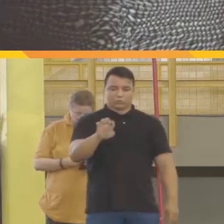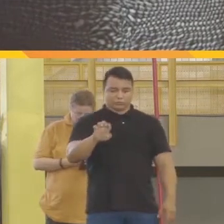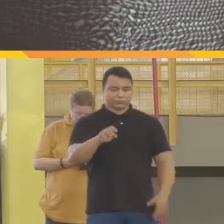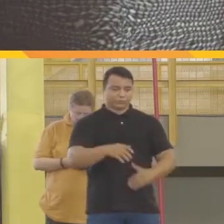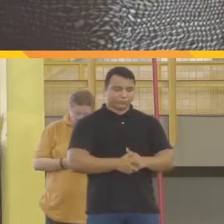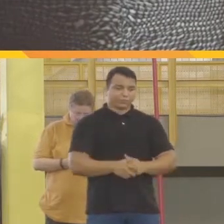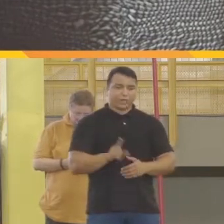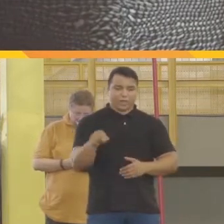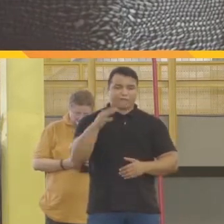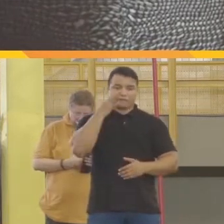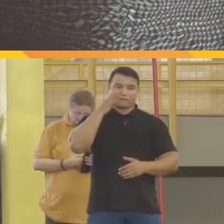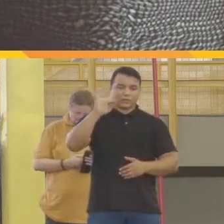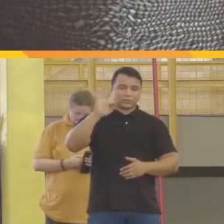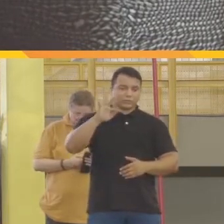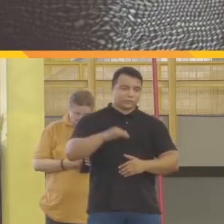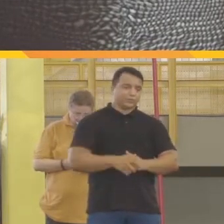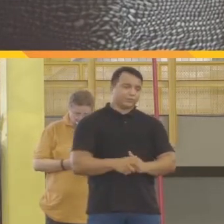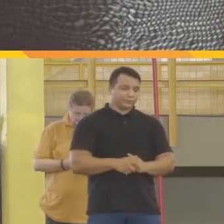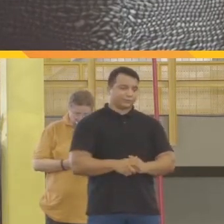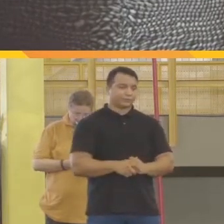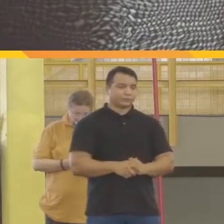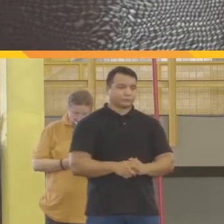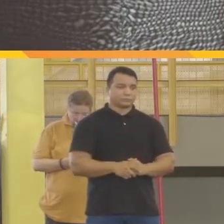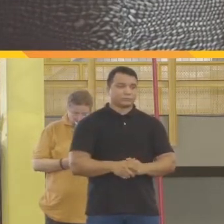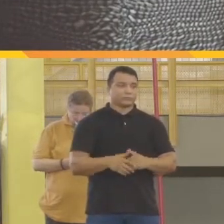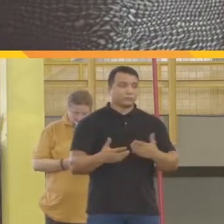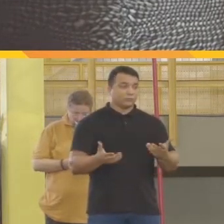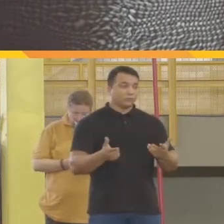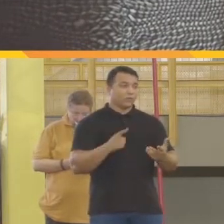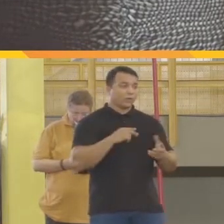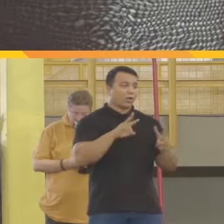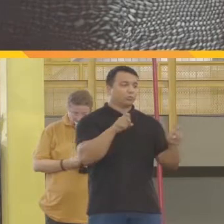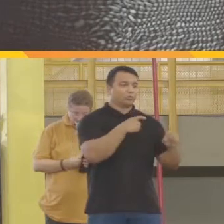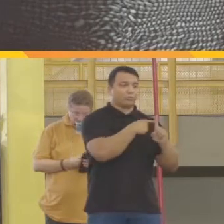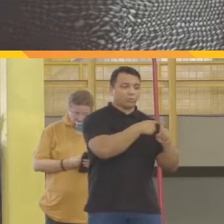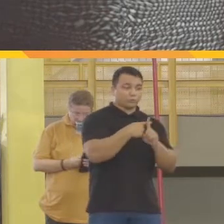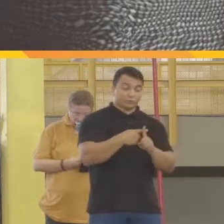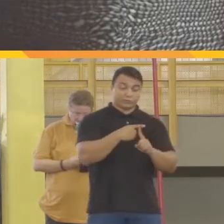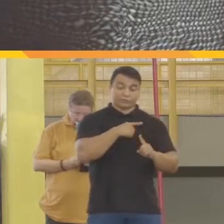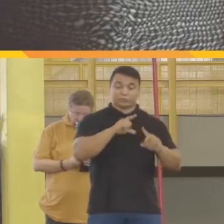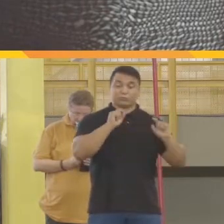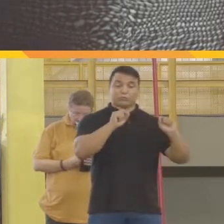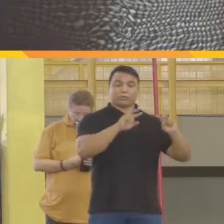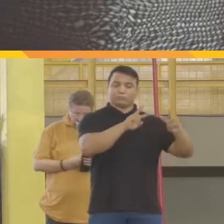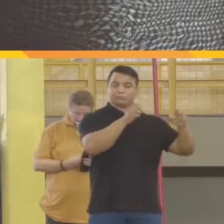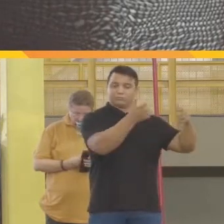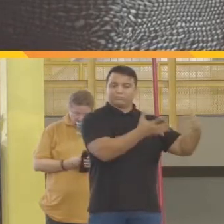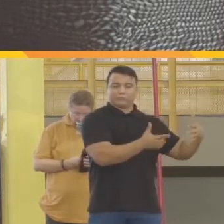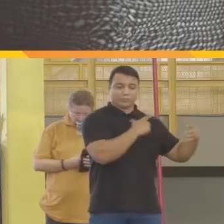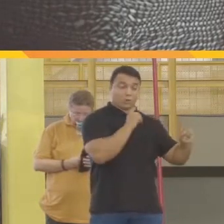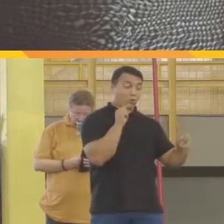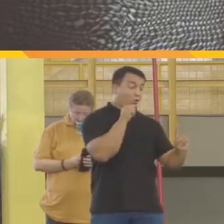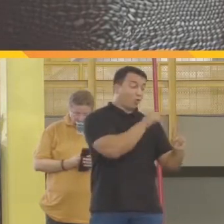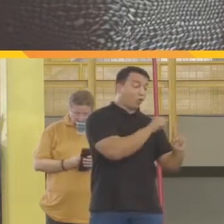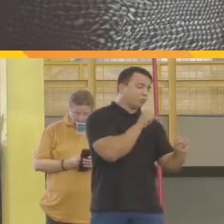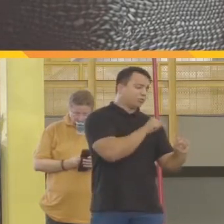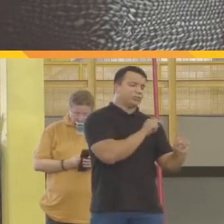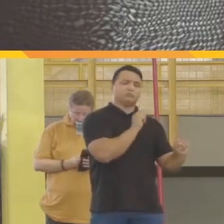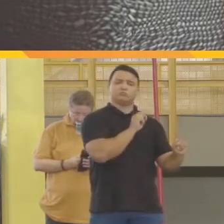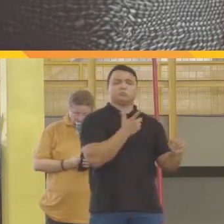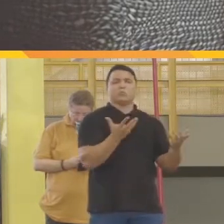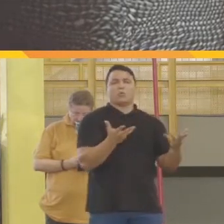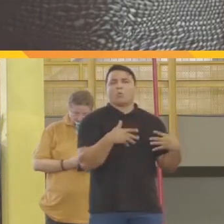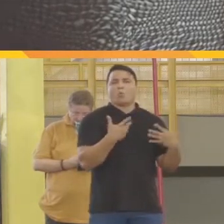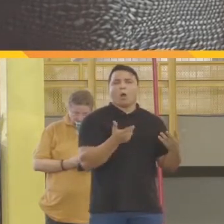homem chamado Auguste Comte. Quando nós falamos do positivismo, é importante dizer que o objetivo que